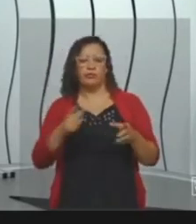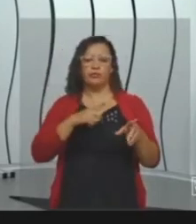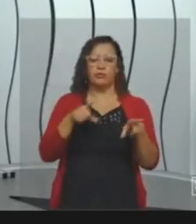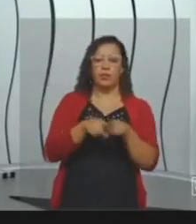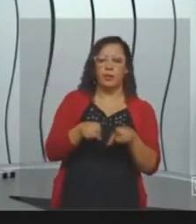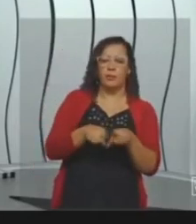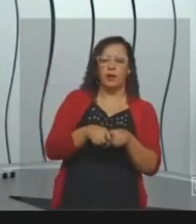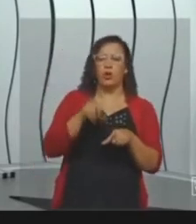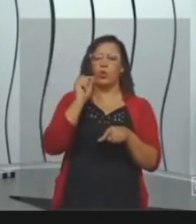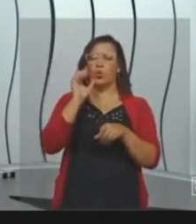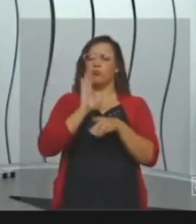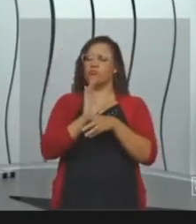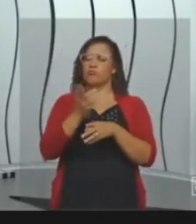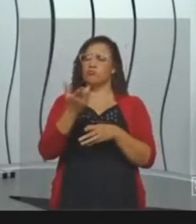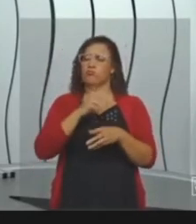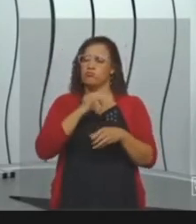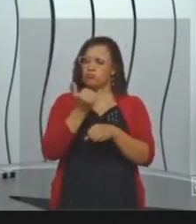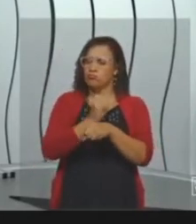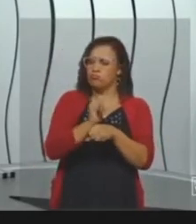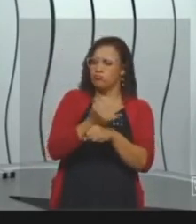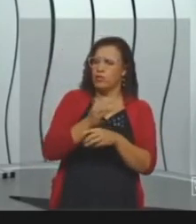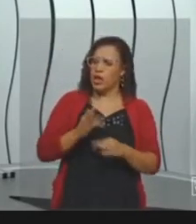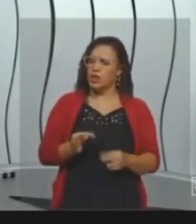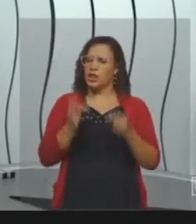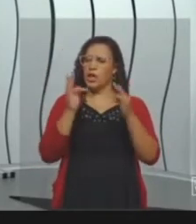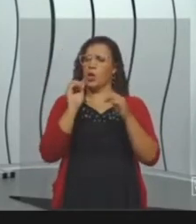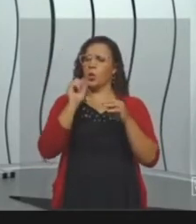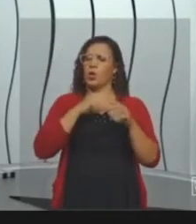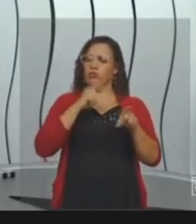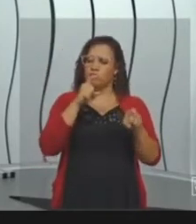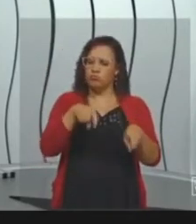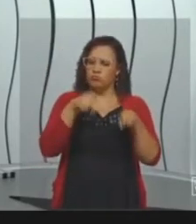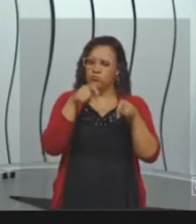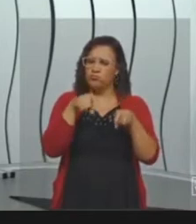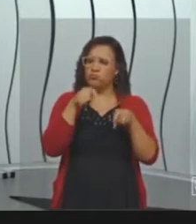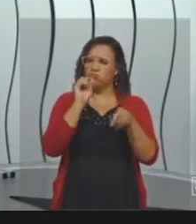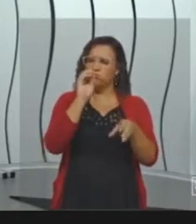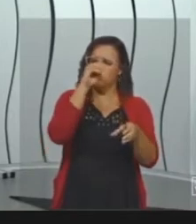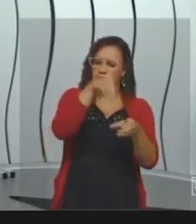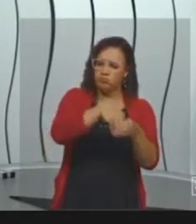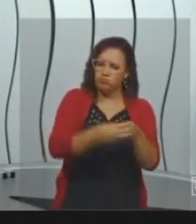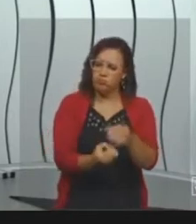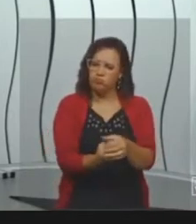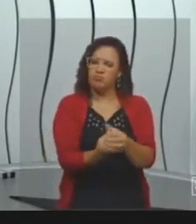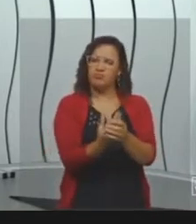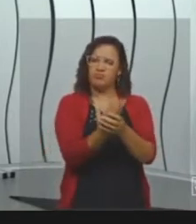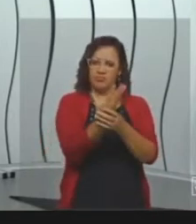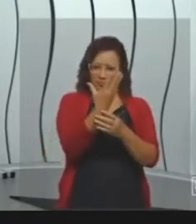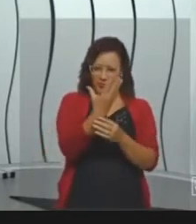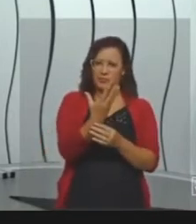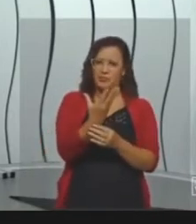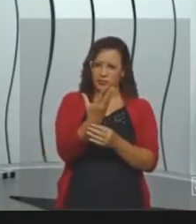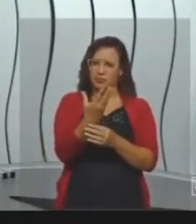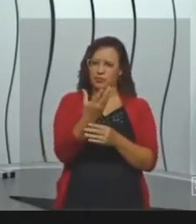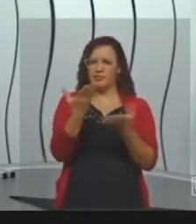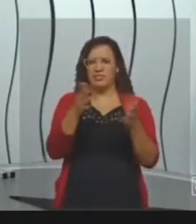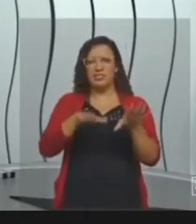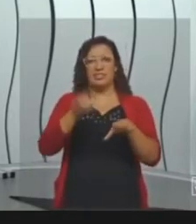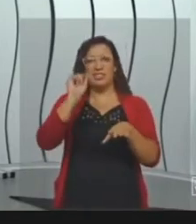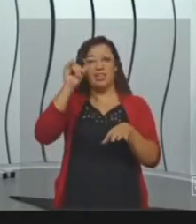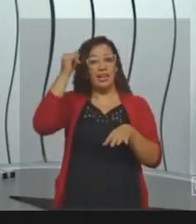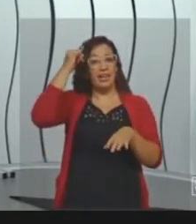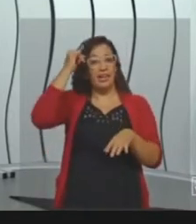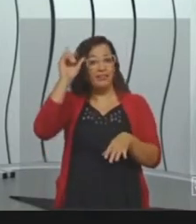têm trabalhado no desenvolvimento de técnicas de plantio, de cultivo, técnicas que evitam as queimadas,